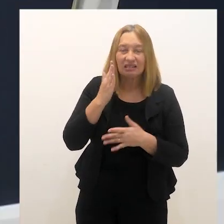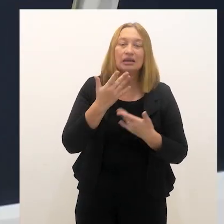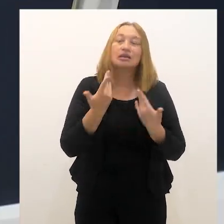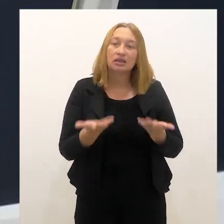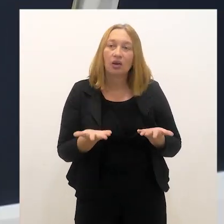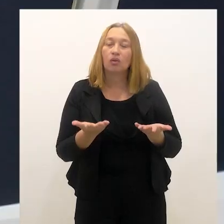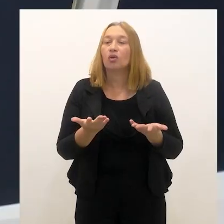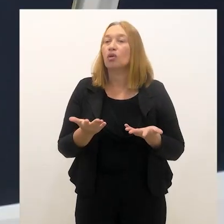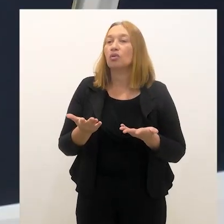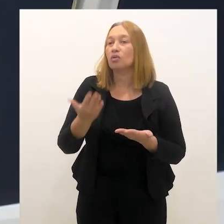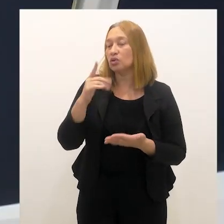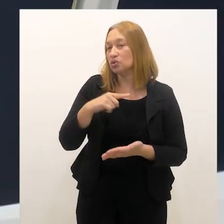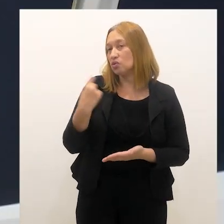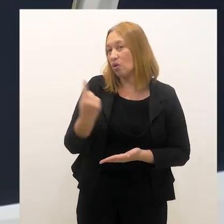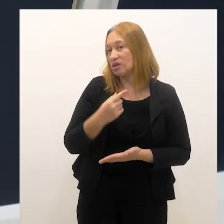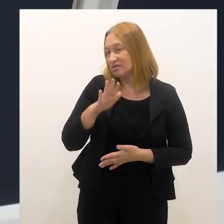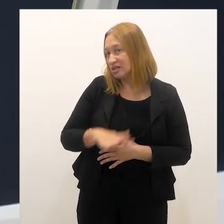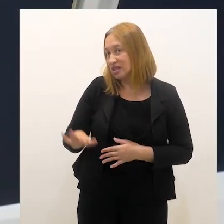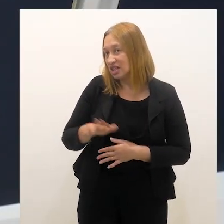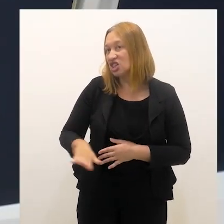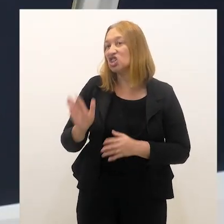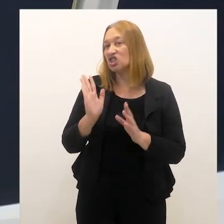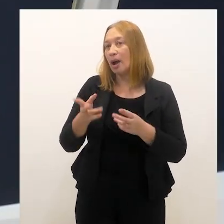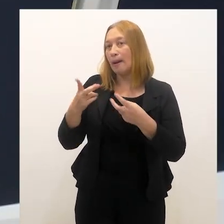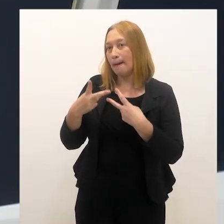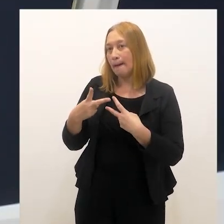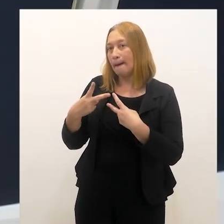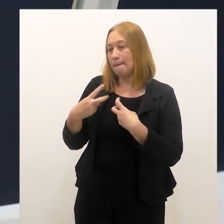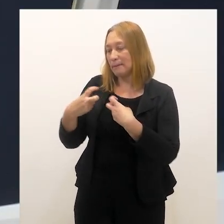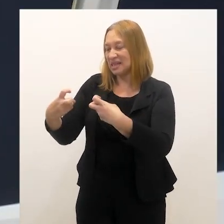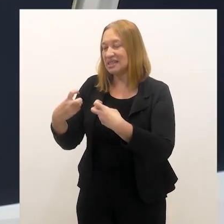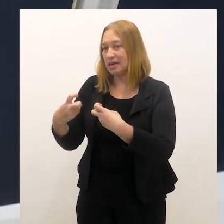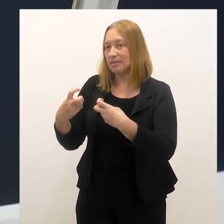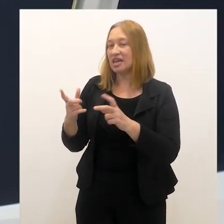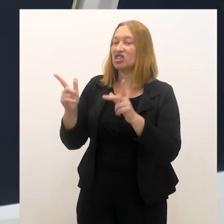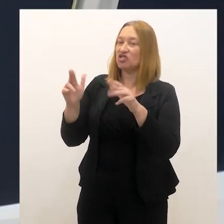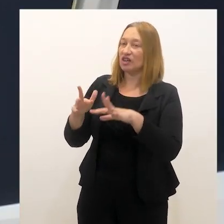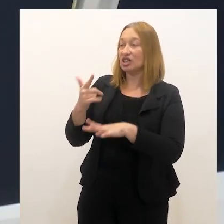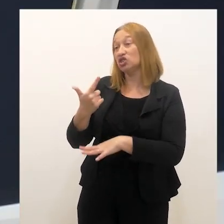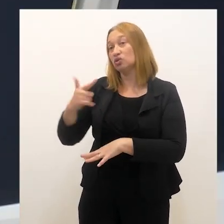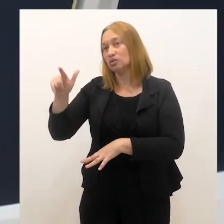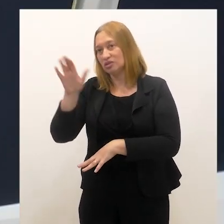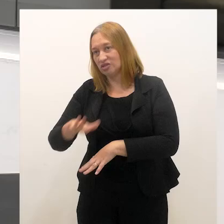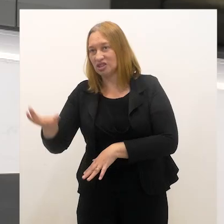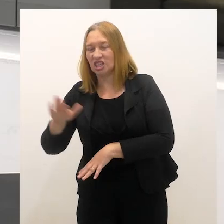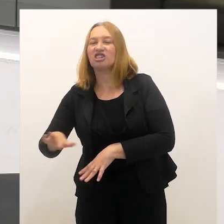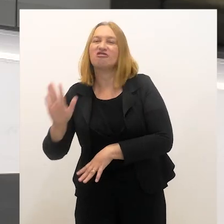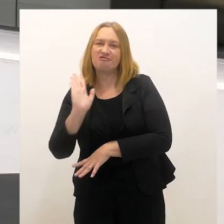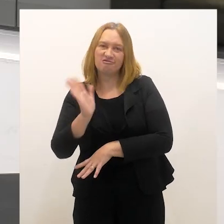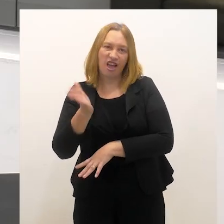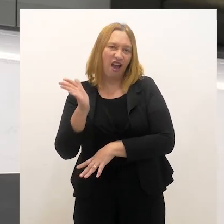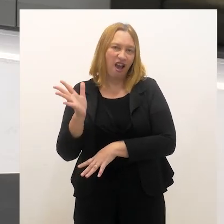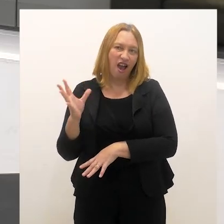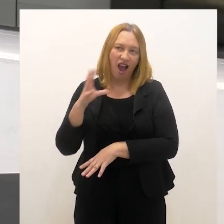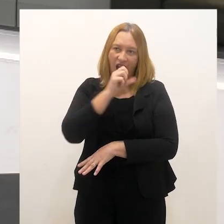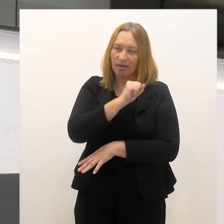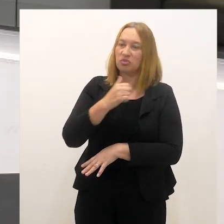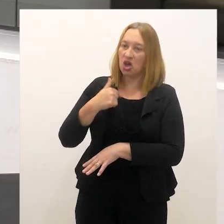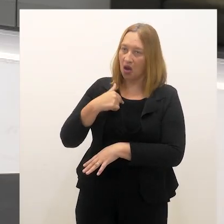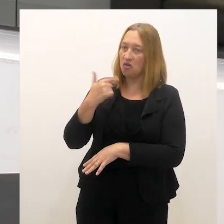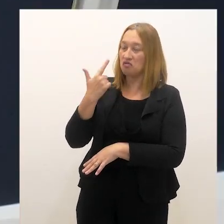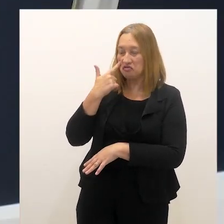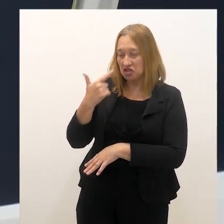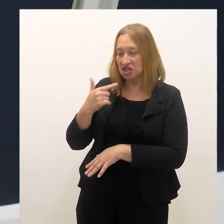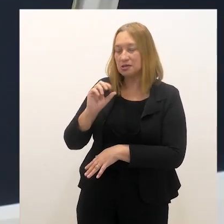Porque é isso, quando a gente é criança, a gente já percebe que é uma criança diferente das outras. De cara? De cara. No meu